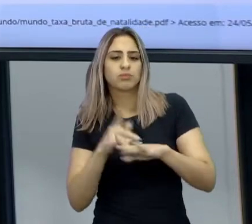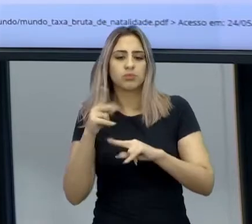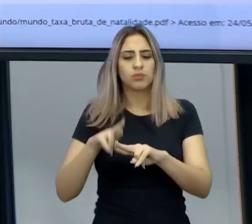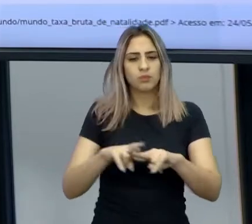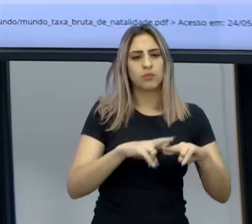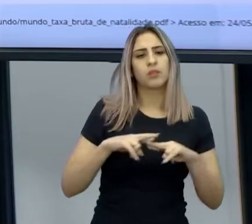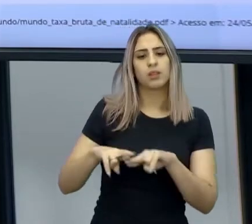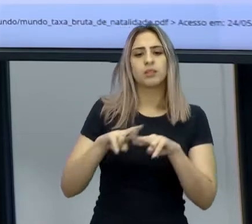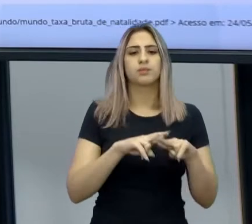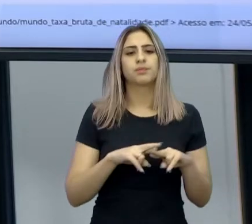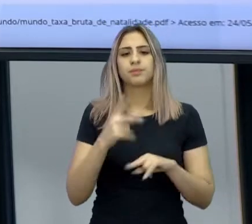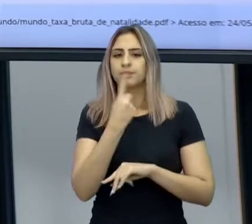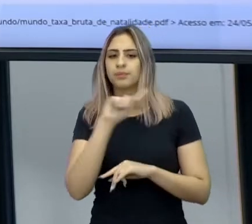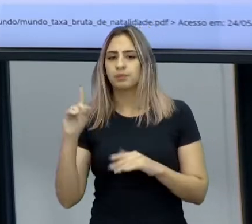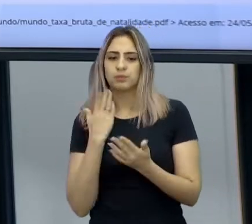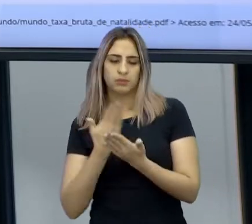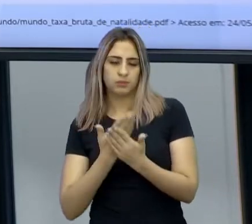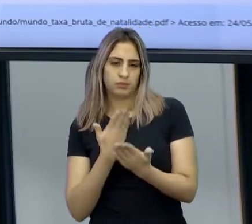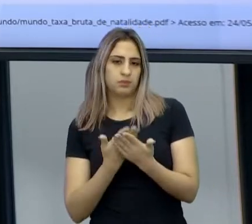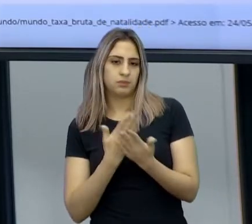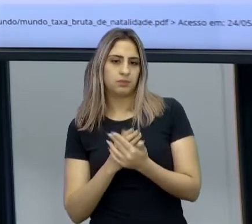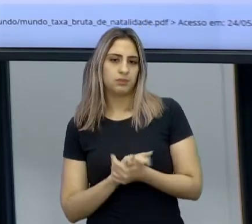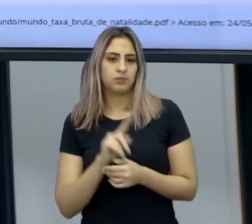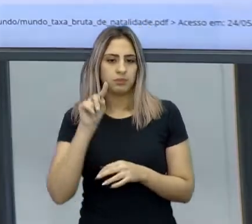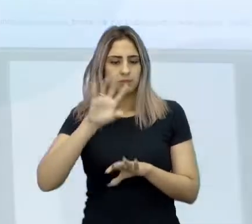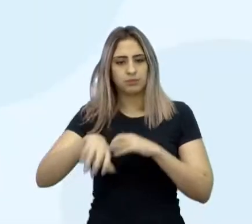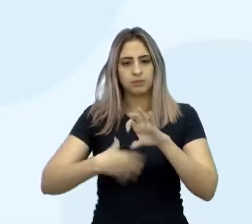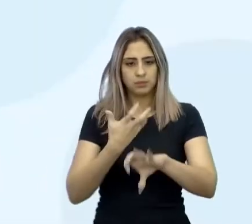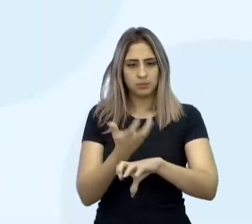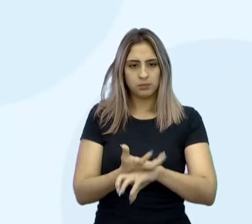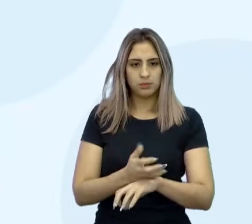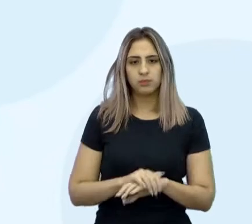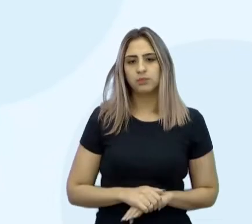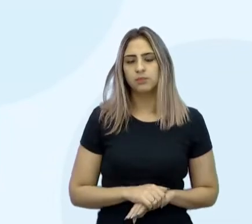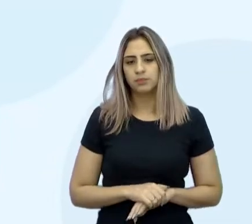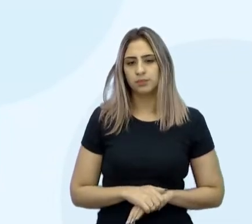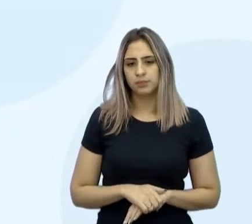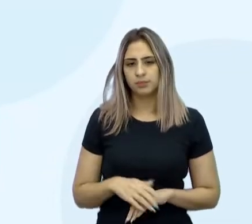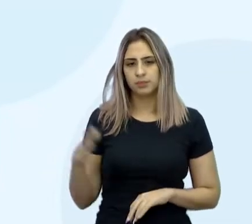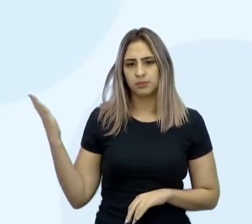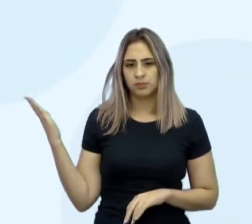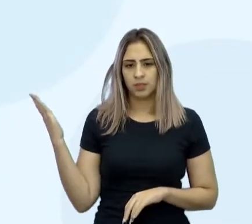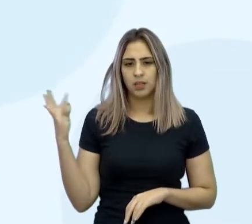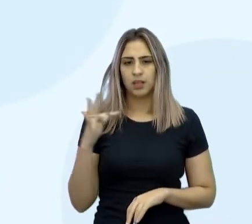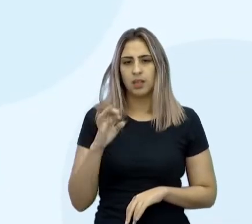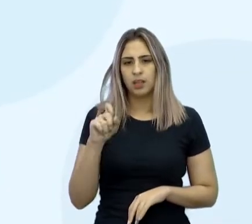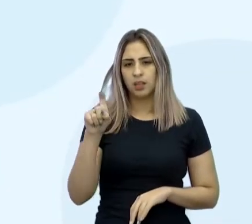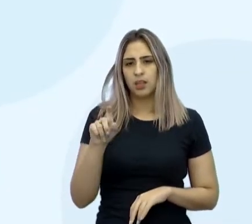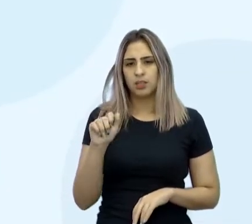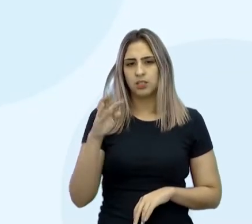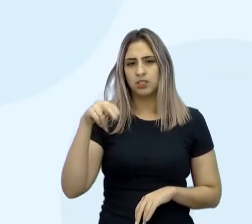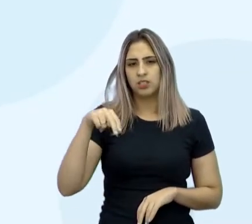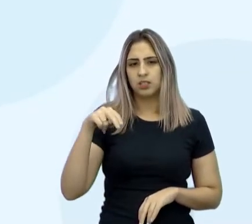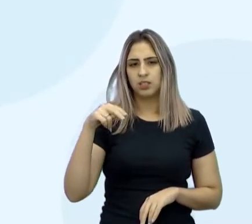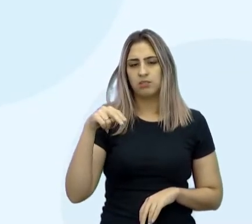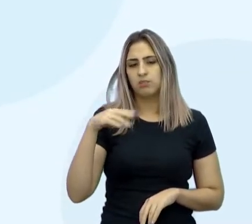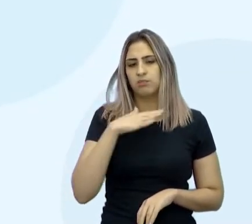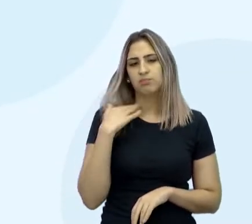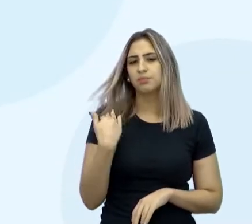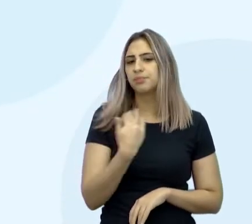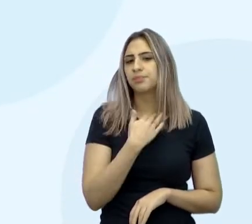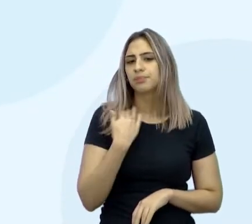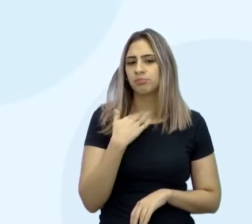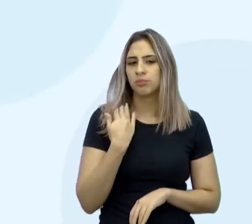revisão aí na nossa última aula, né, deste componente. Então vamos lá para a taxa de natalidade, né, no caso aí de